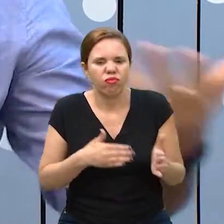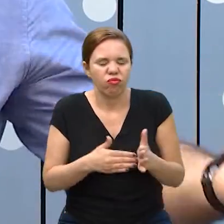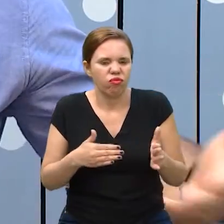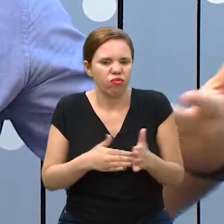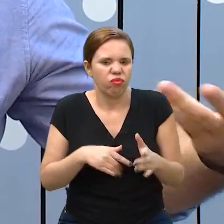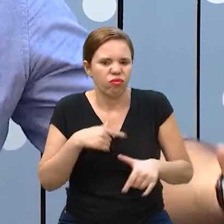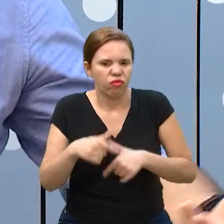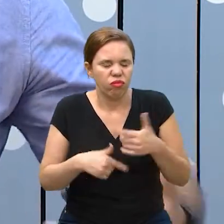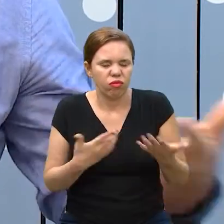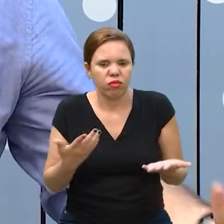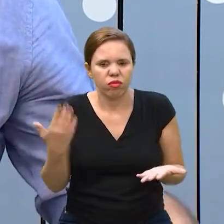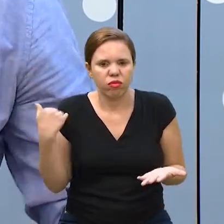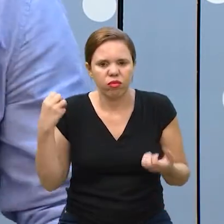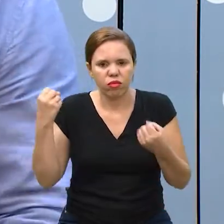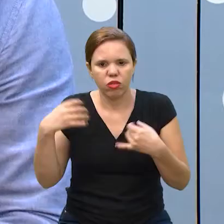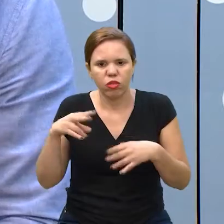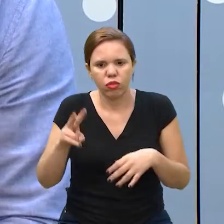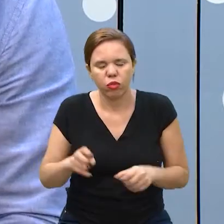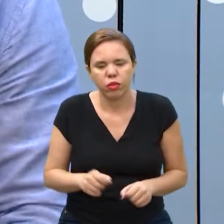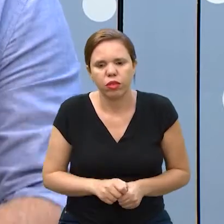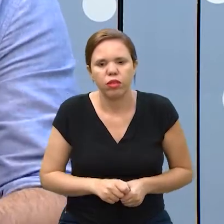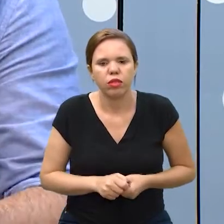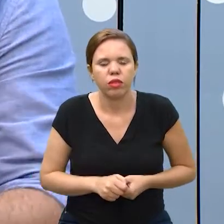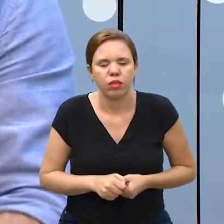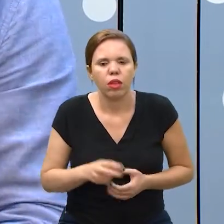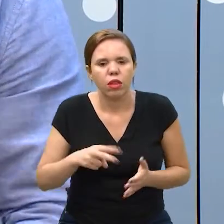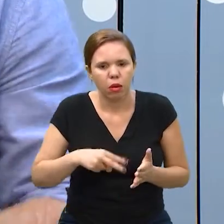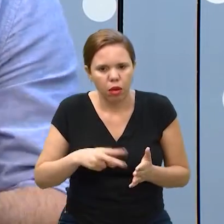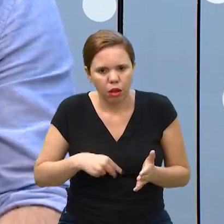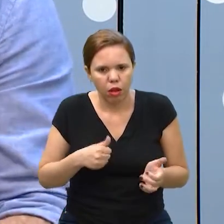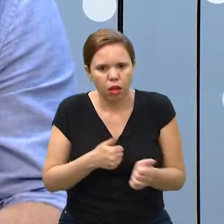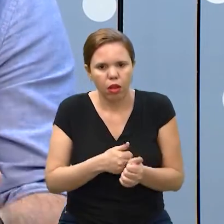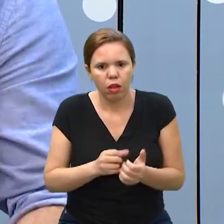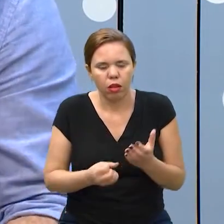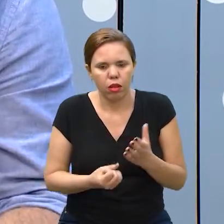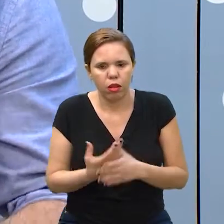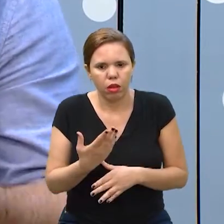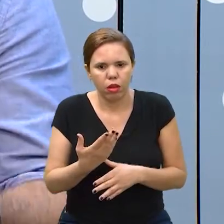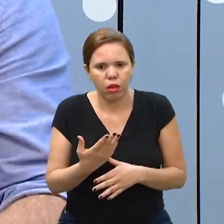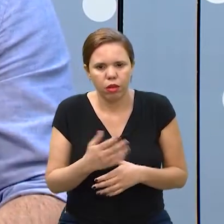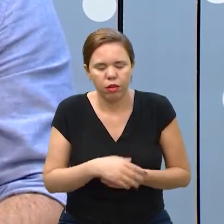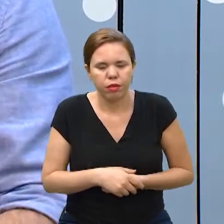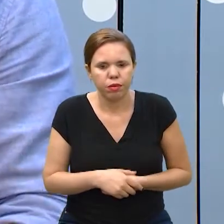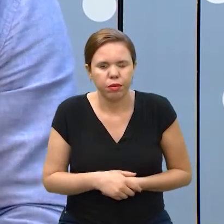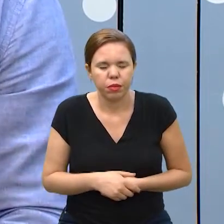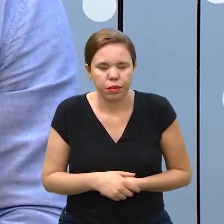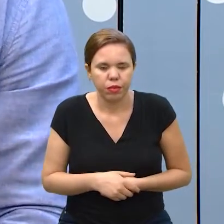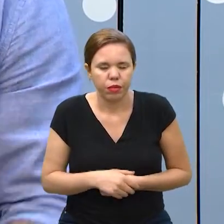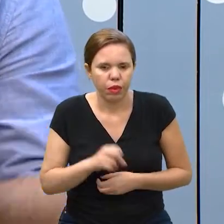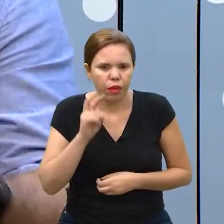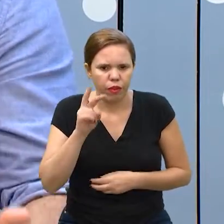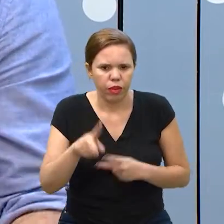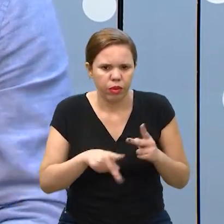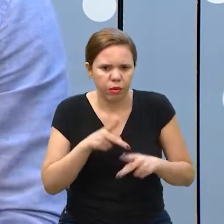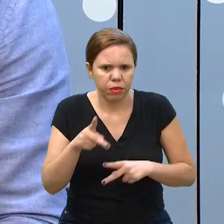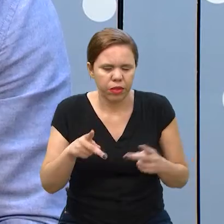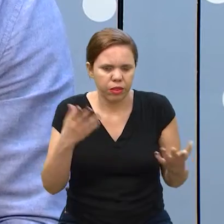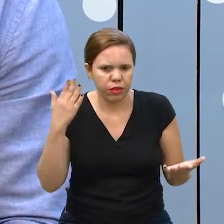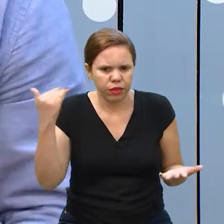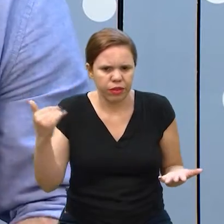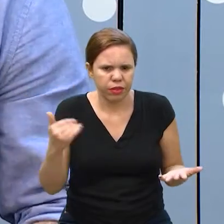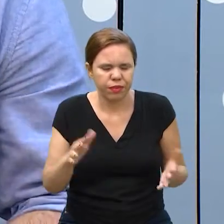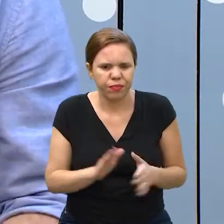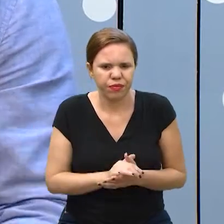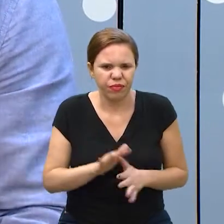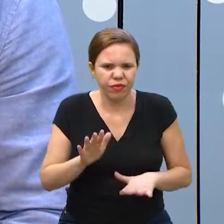do trabalho excessivo. A Silvia estava comentando um pouco sobre isso, eu também leio e acompanho um pouco o que está acontecendo nesse universo. E eu vejo grandes influenciadores